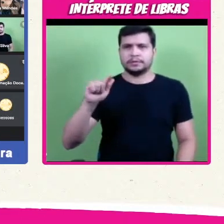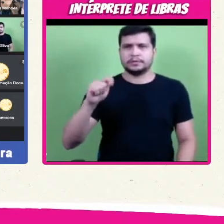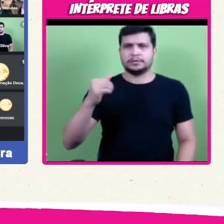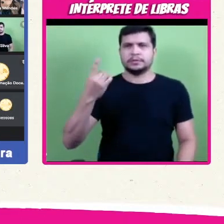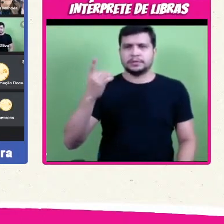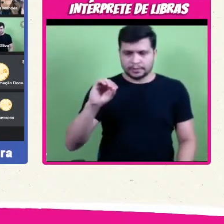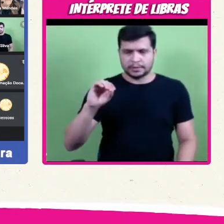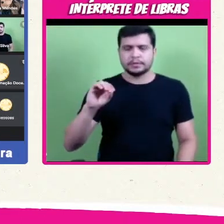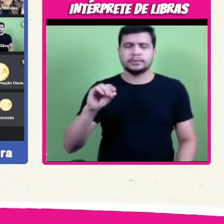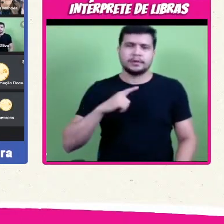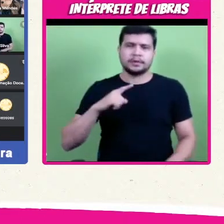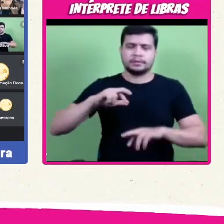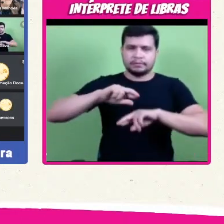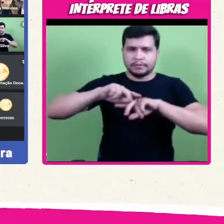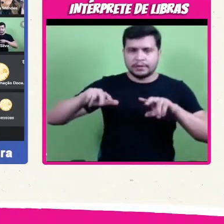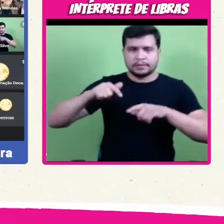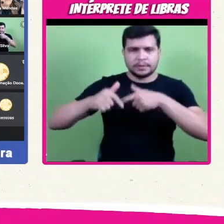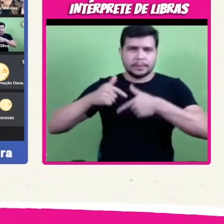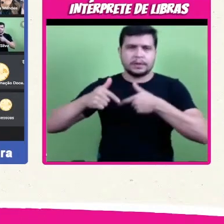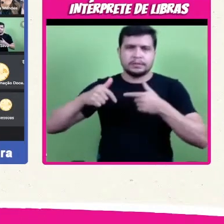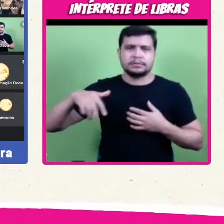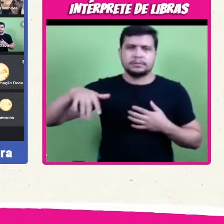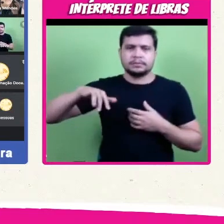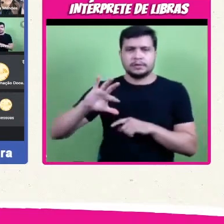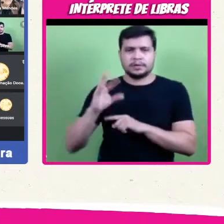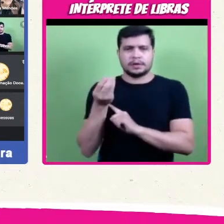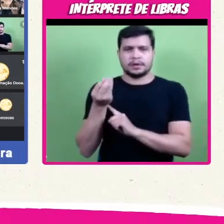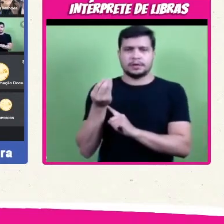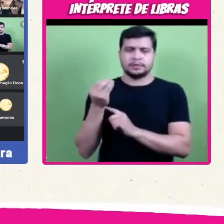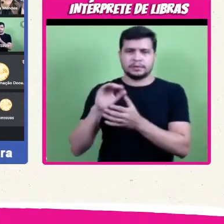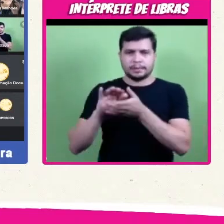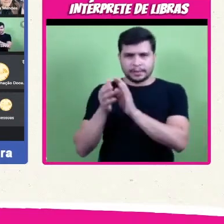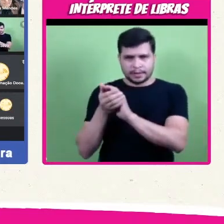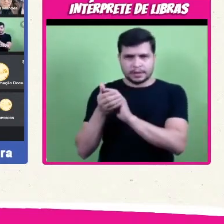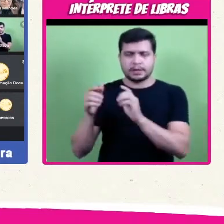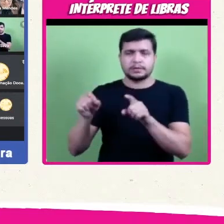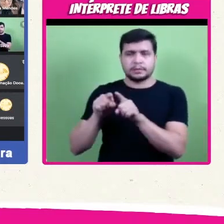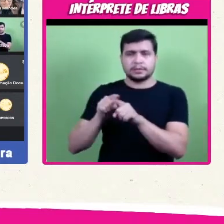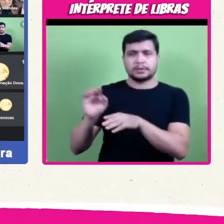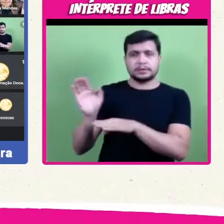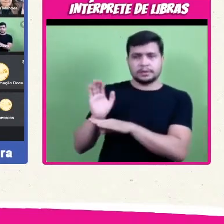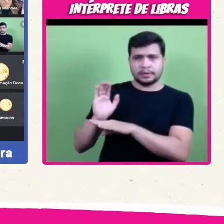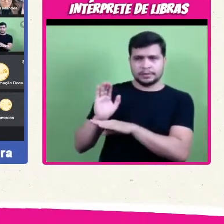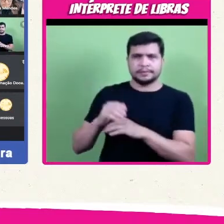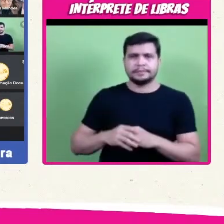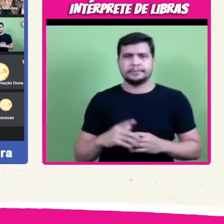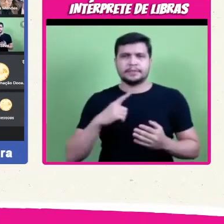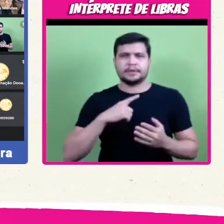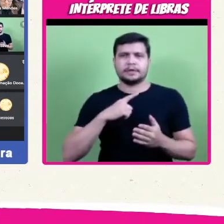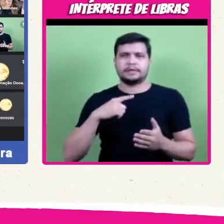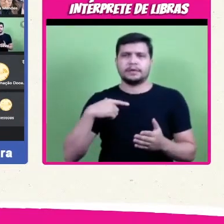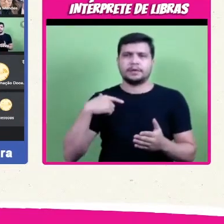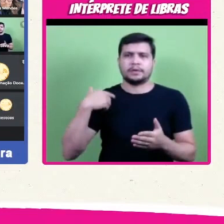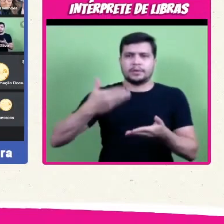plástica e performance, cinema e atuação. Últimos trabalhos foram a exposição de artes